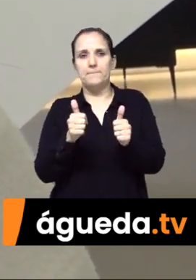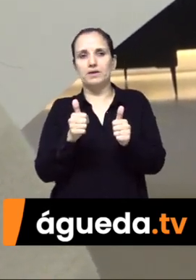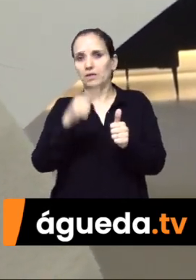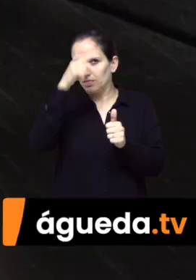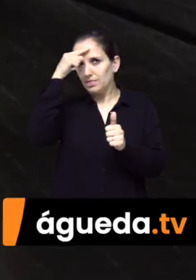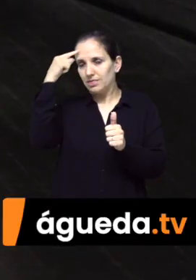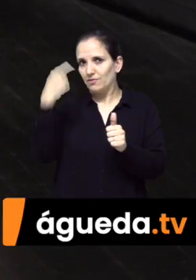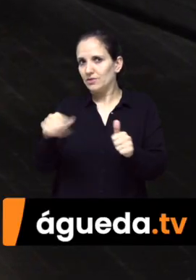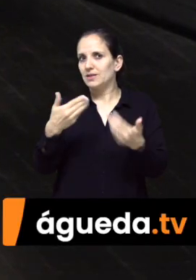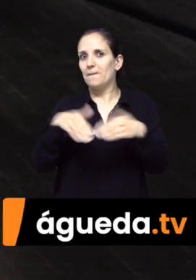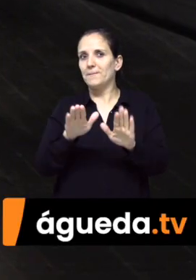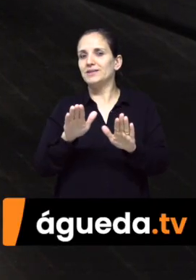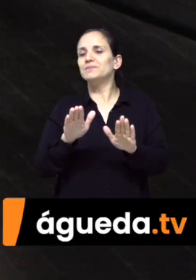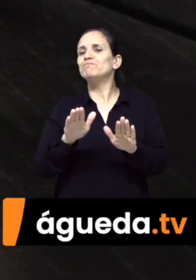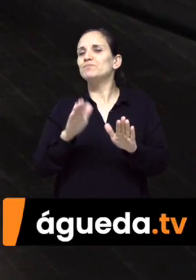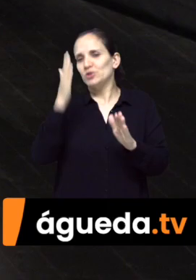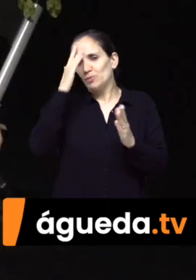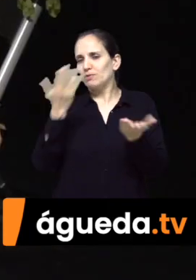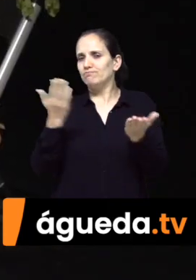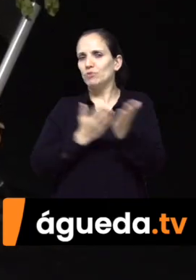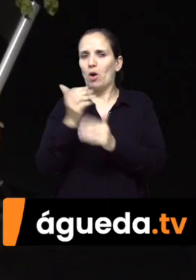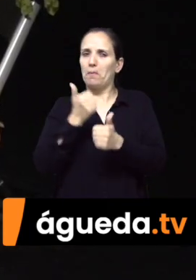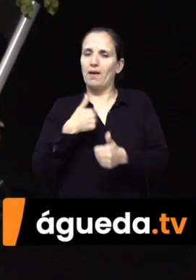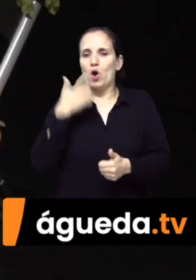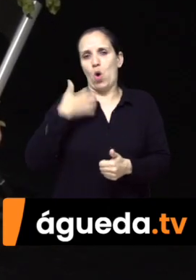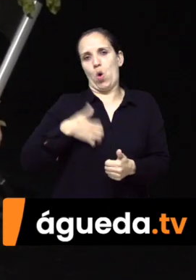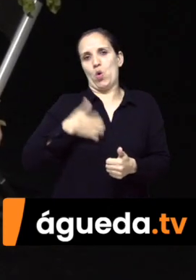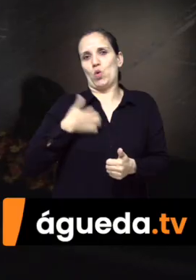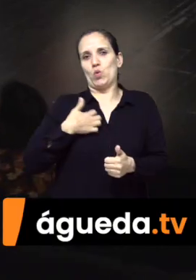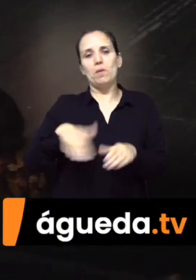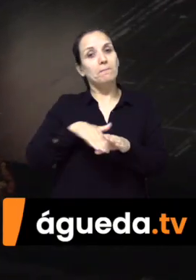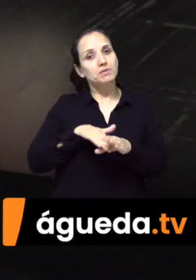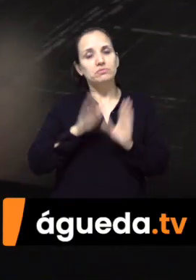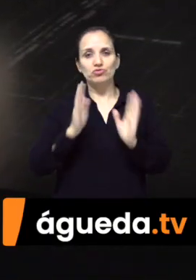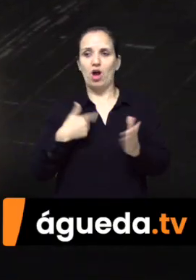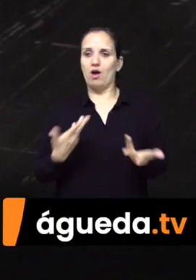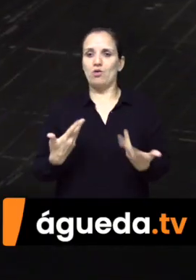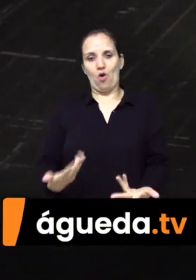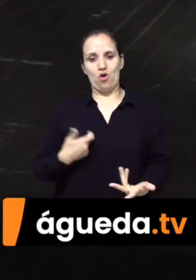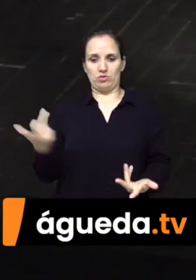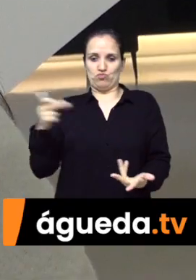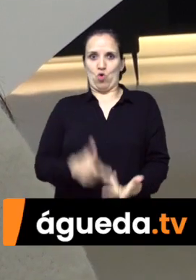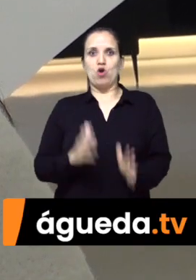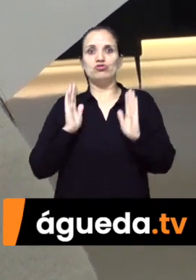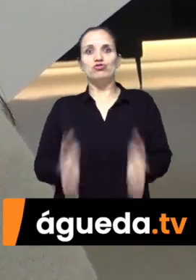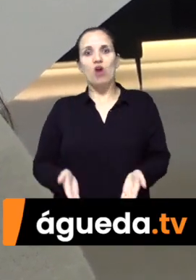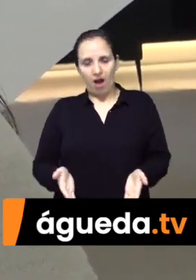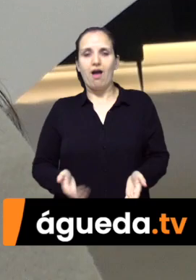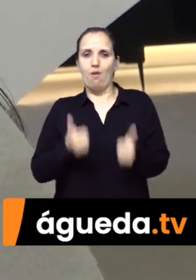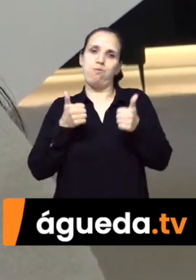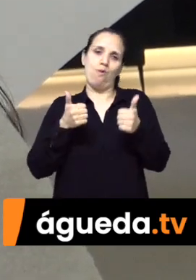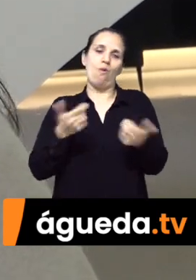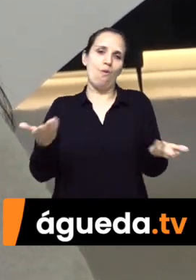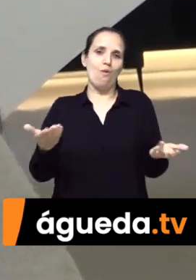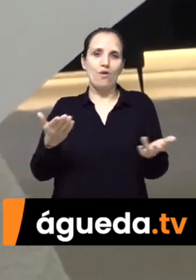difícil, mas que corra bem. É sempre um orgulho ter participado, aliás, chegar aqui é sempre muito bom e ganhar, como é